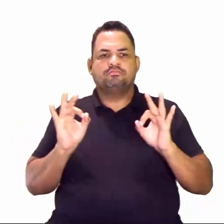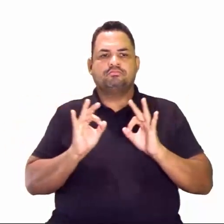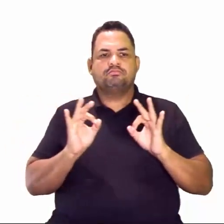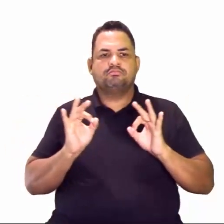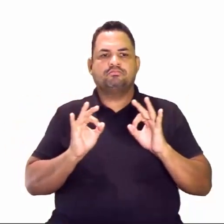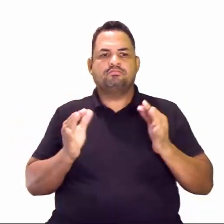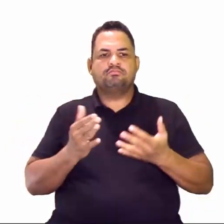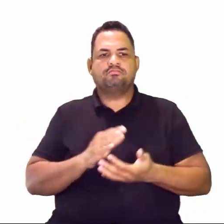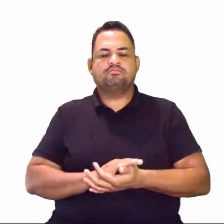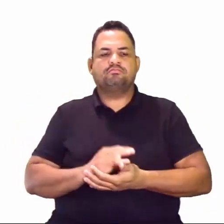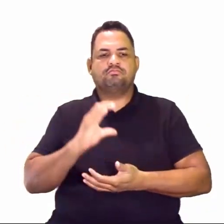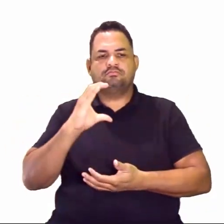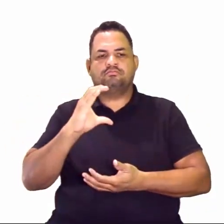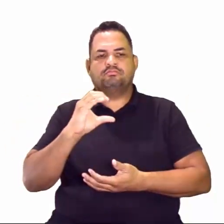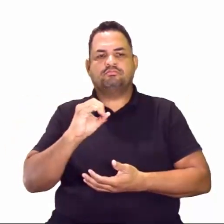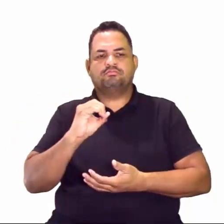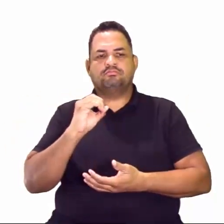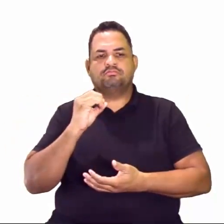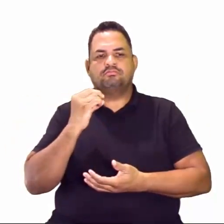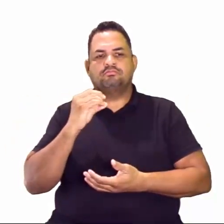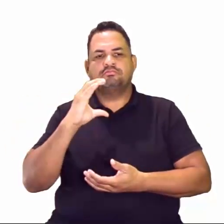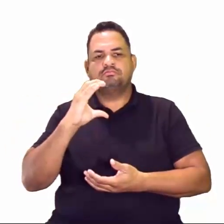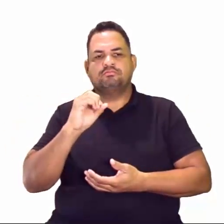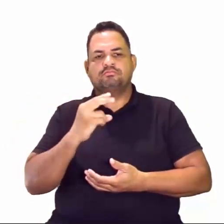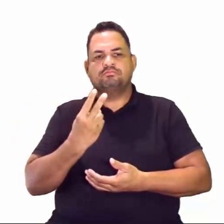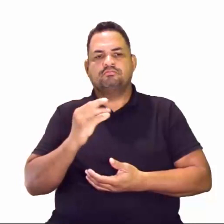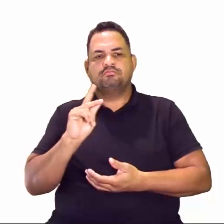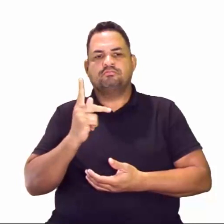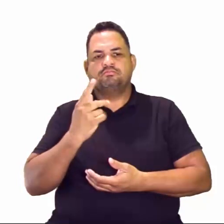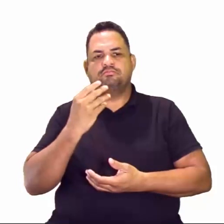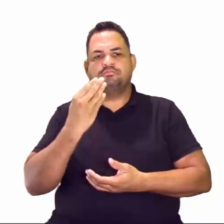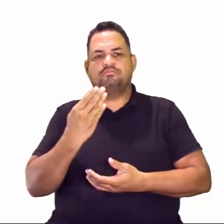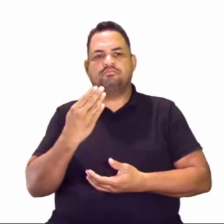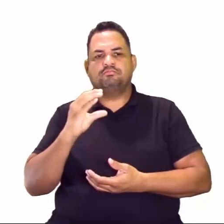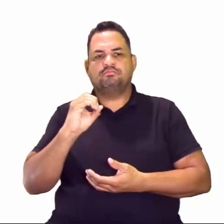do ácido acético é exatamente